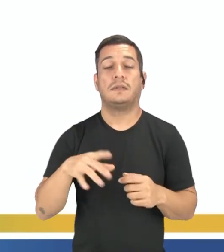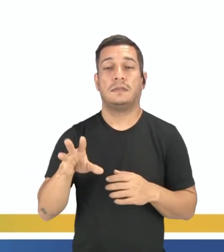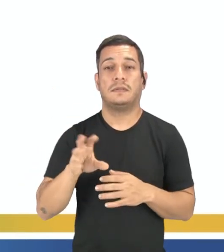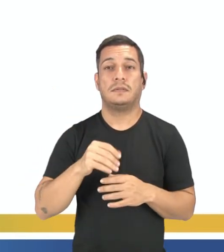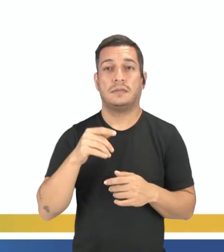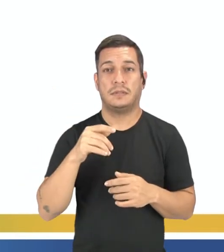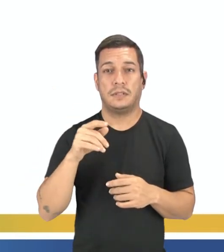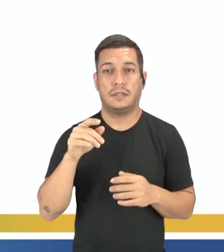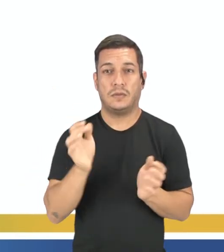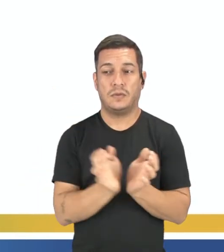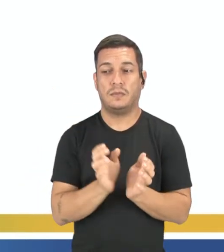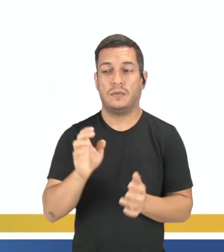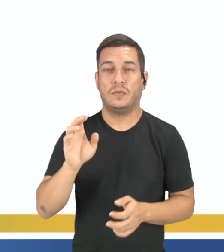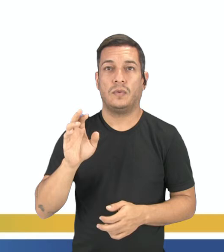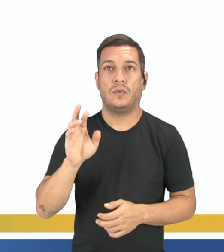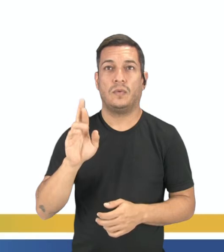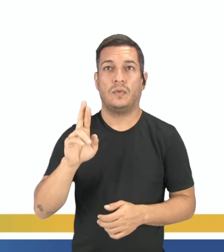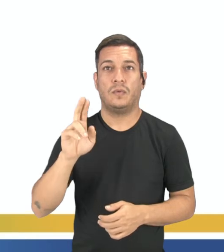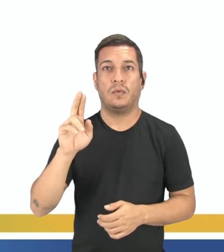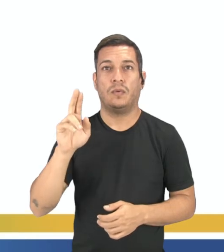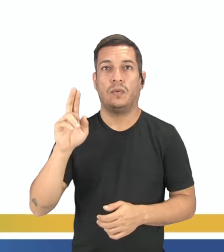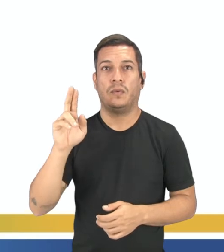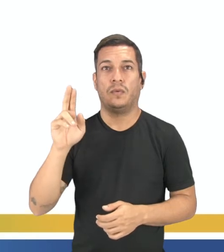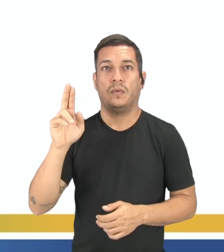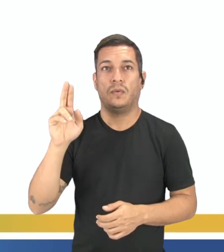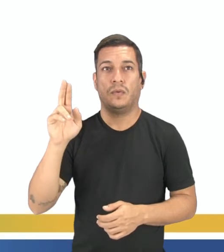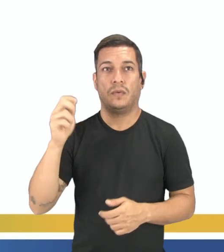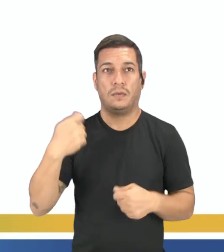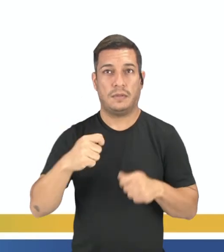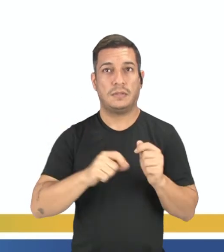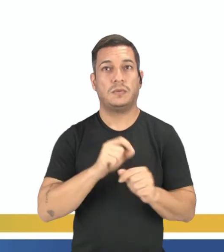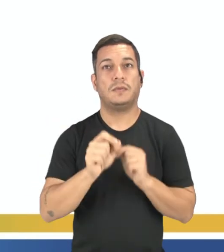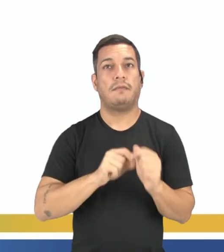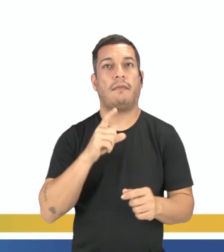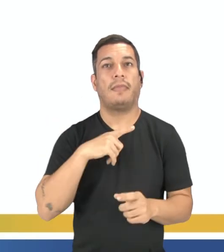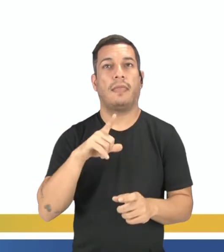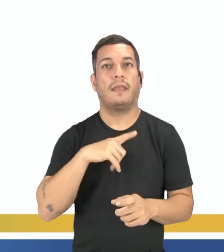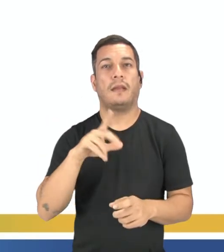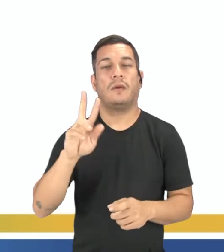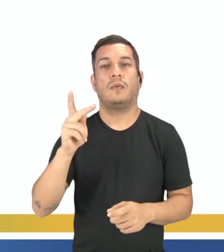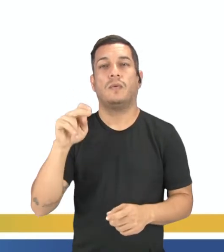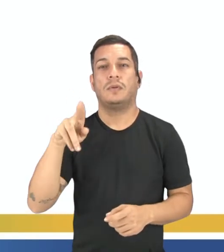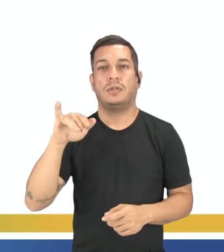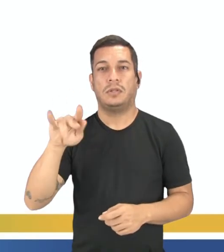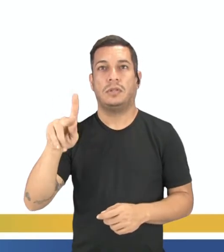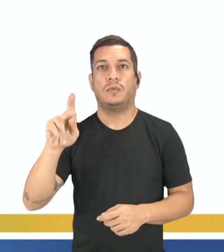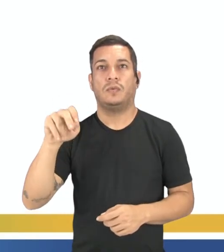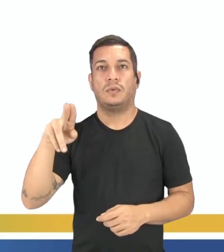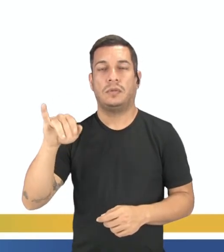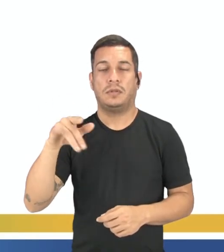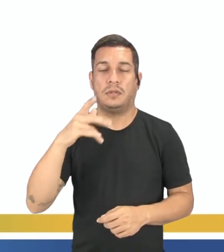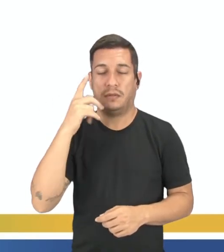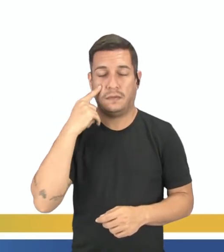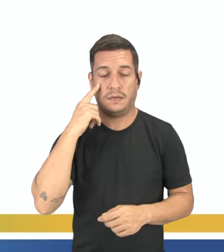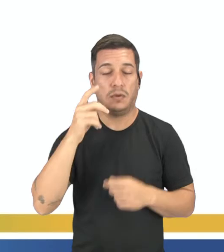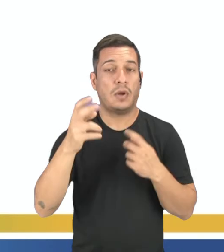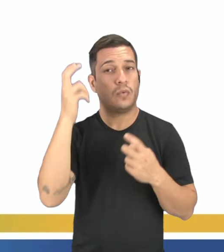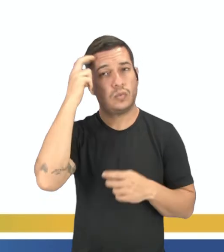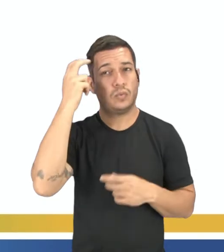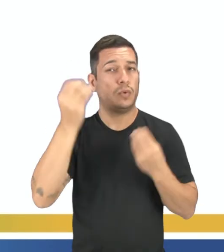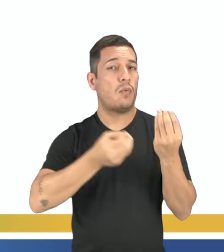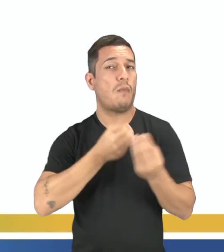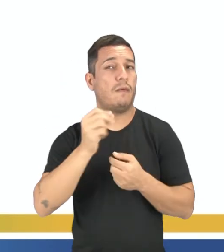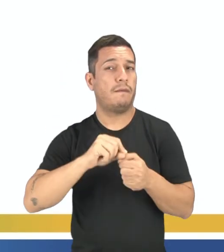etnia Runi-Kuin, que precisa especificamente trabalhar essa lógica da cultura,